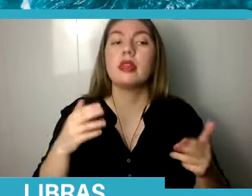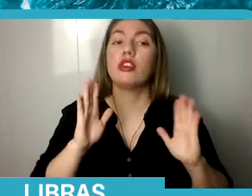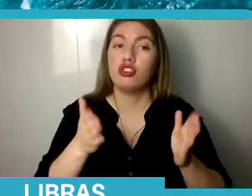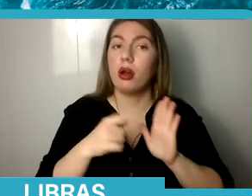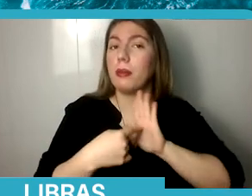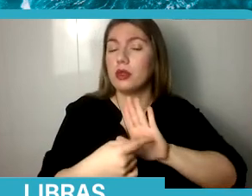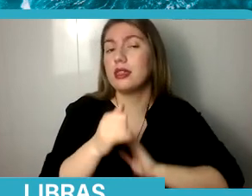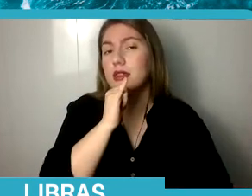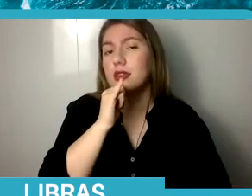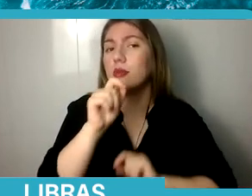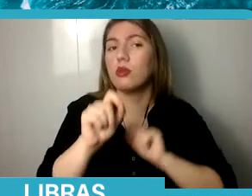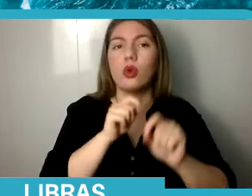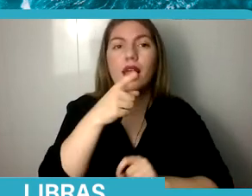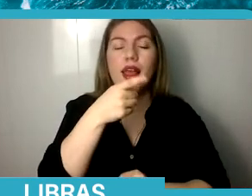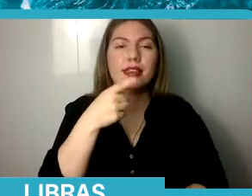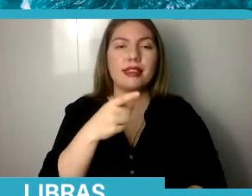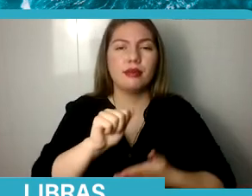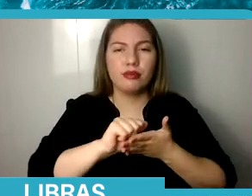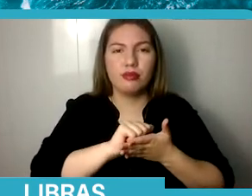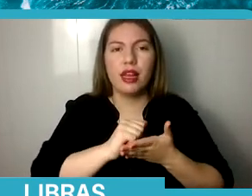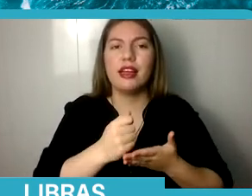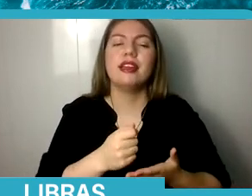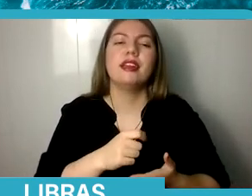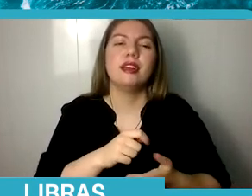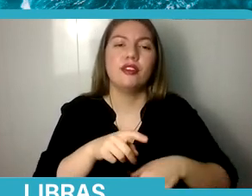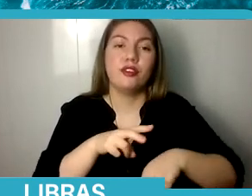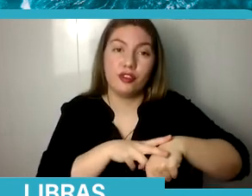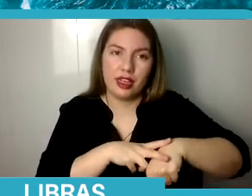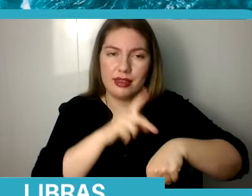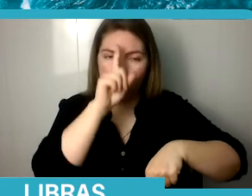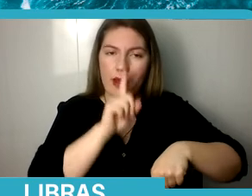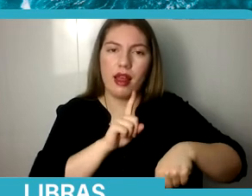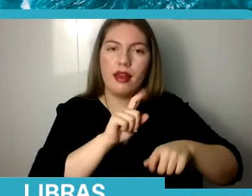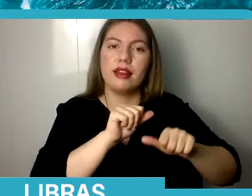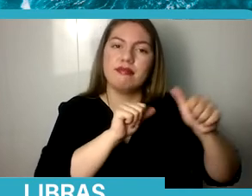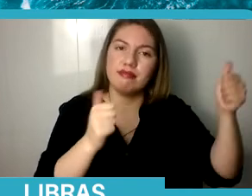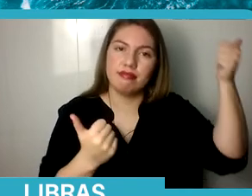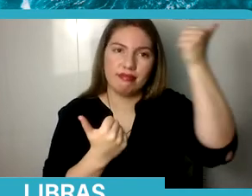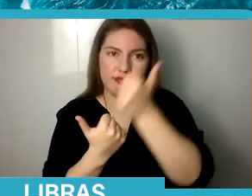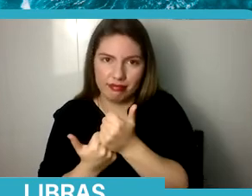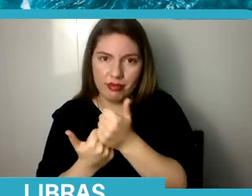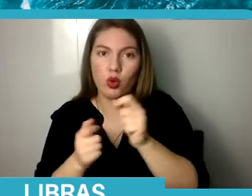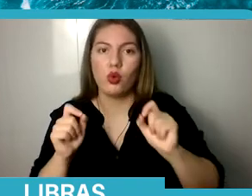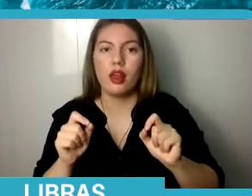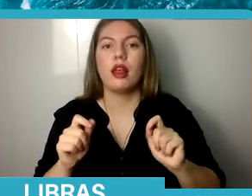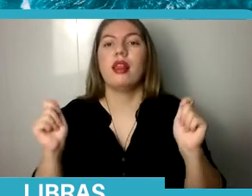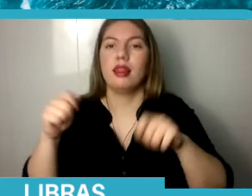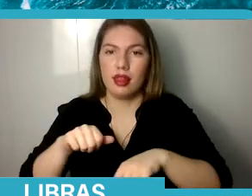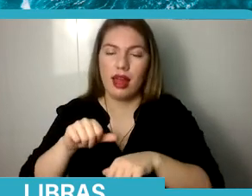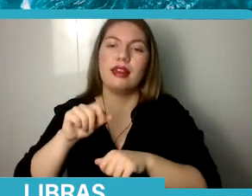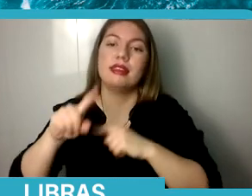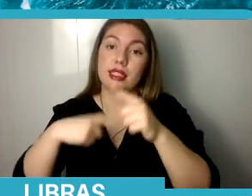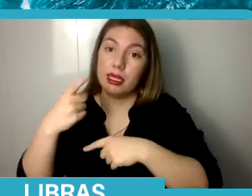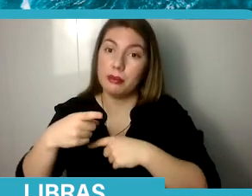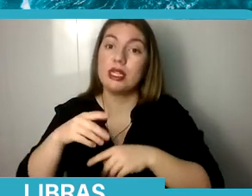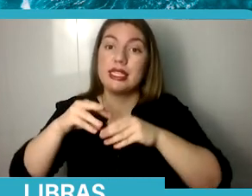mencionei que essa bucha de amarela substituir por essa bucha vegetal que compostável e vira nutriente